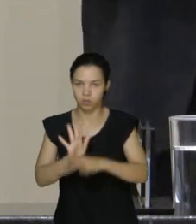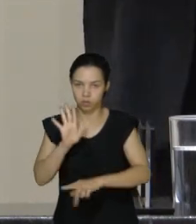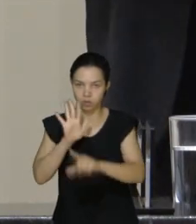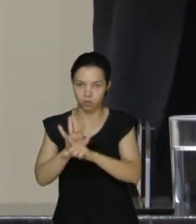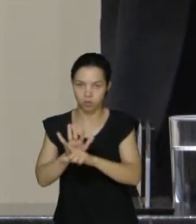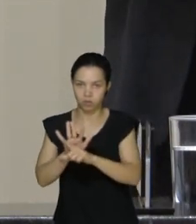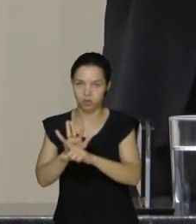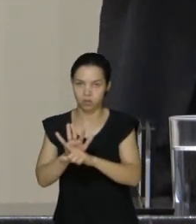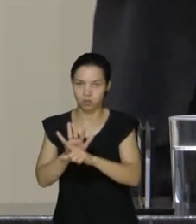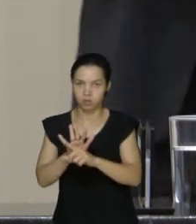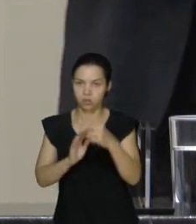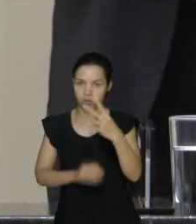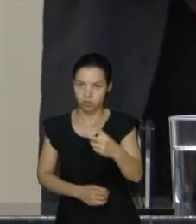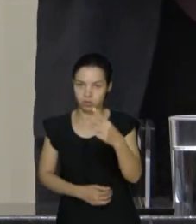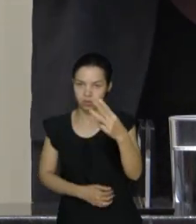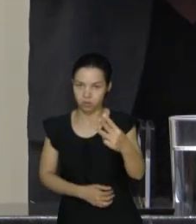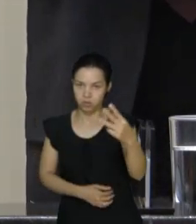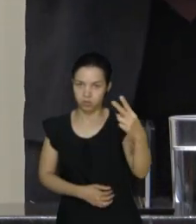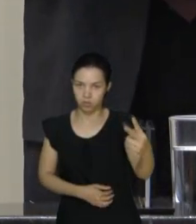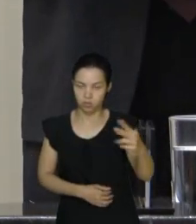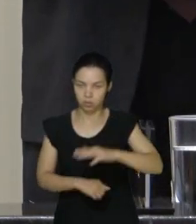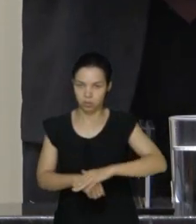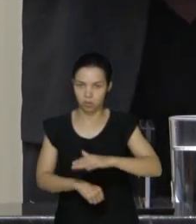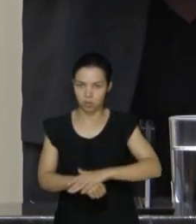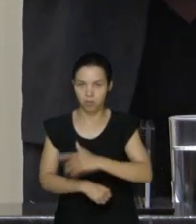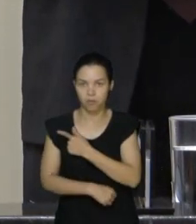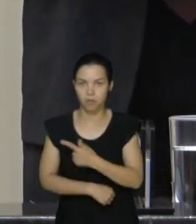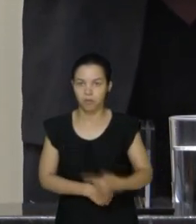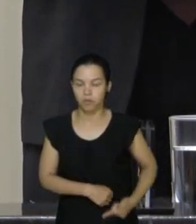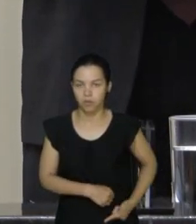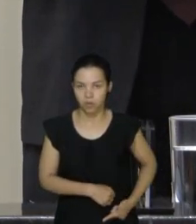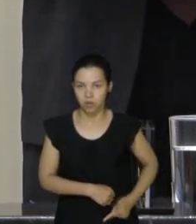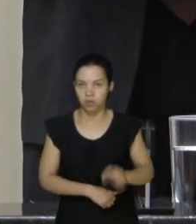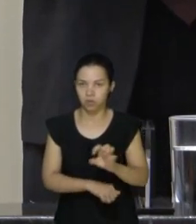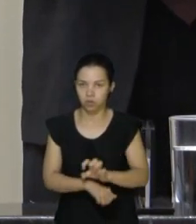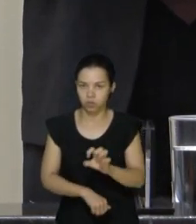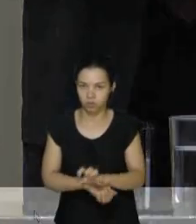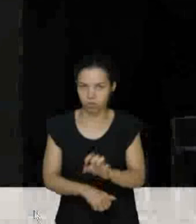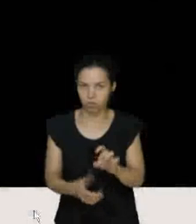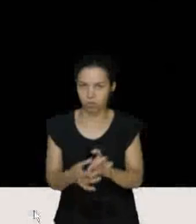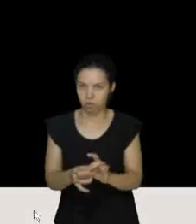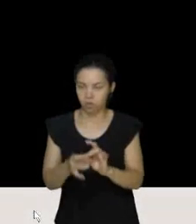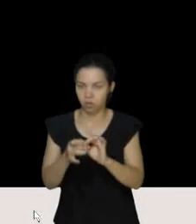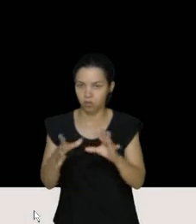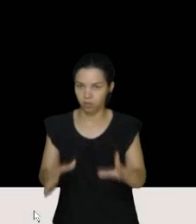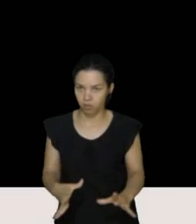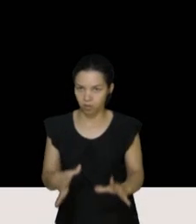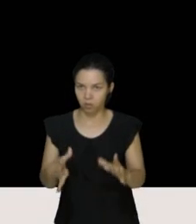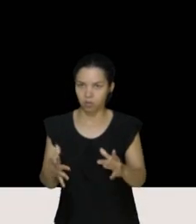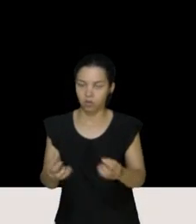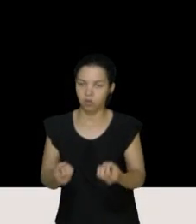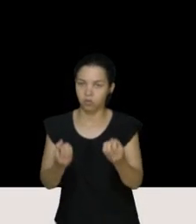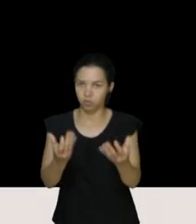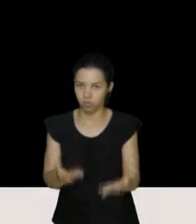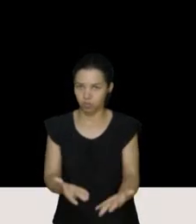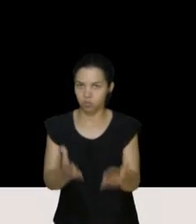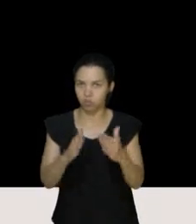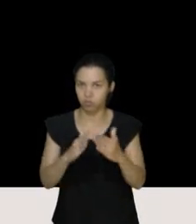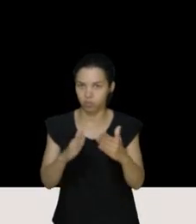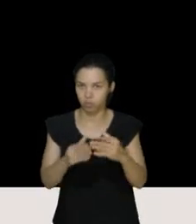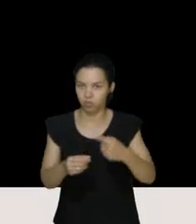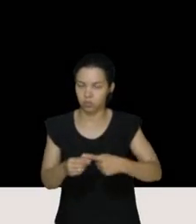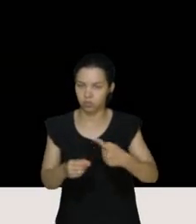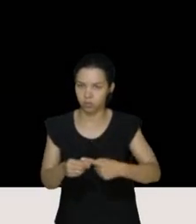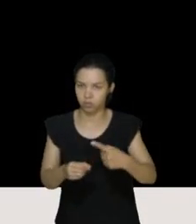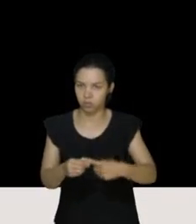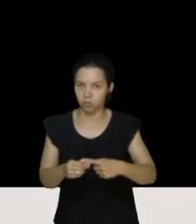número 232, de autoria do Governo do Estado, que autoriza a doação de imóvel ao município de Florianópolis e estabelece outras providências.